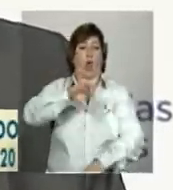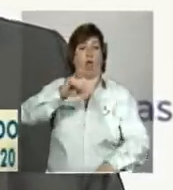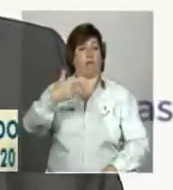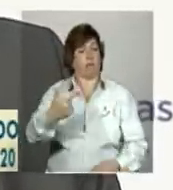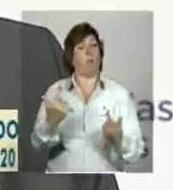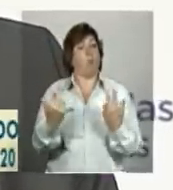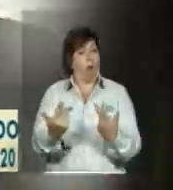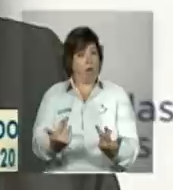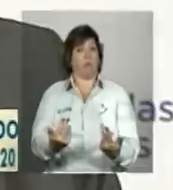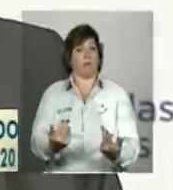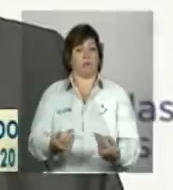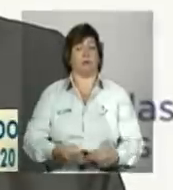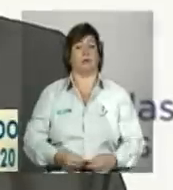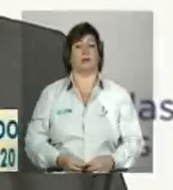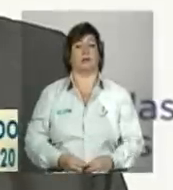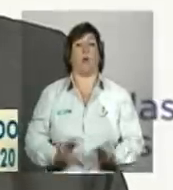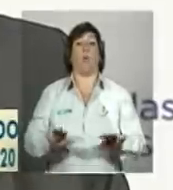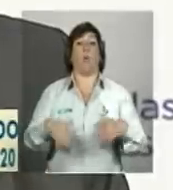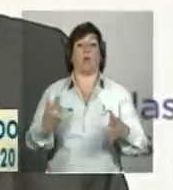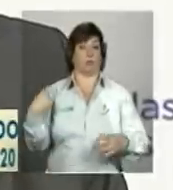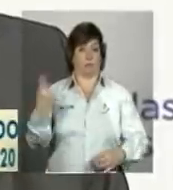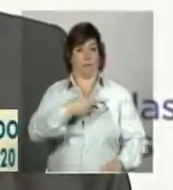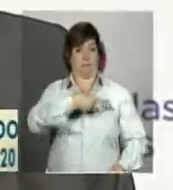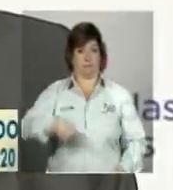assim, quando eles